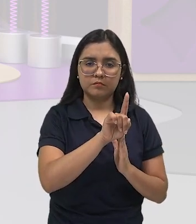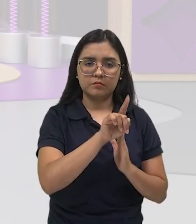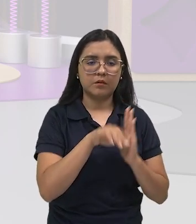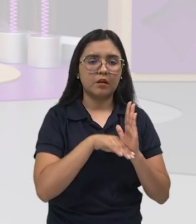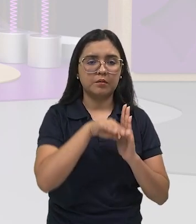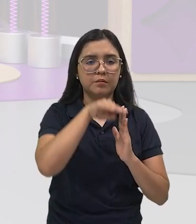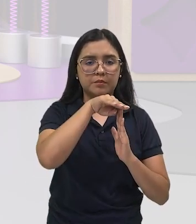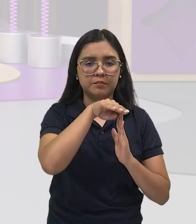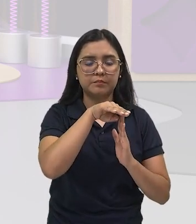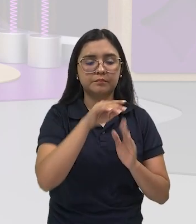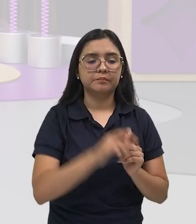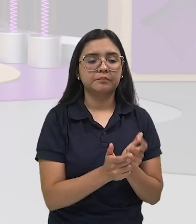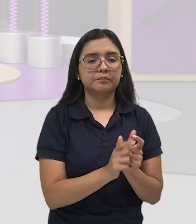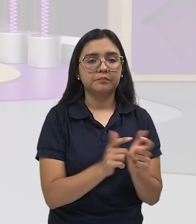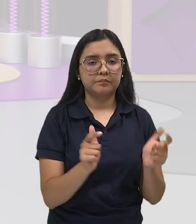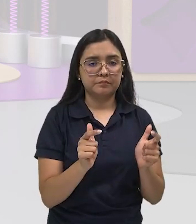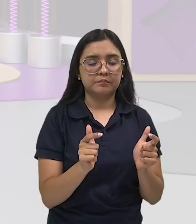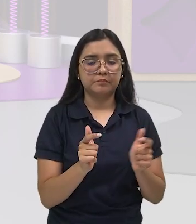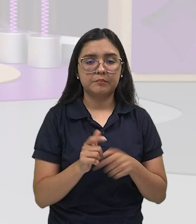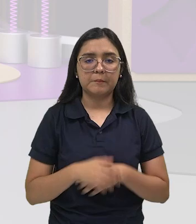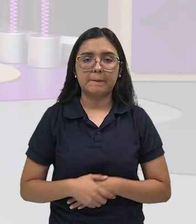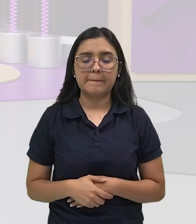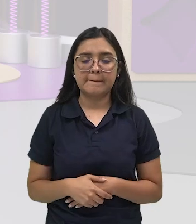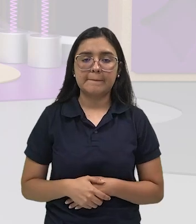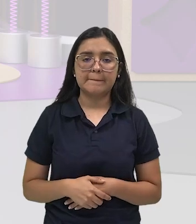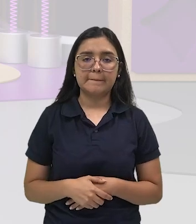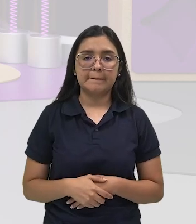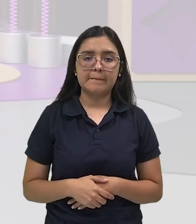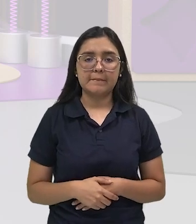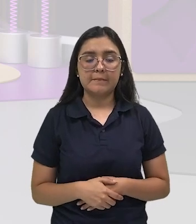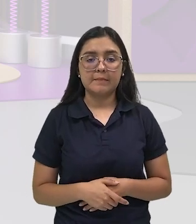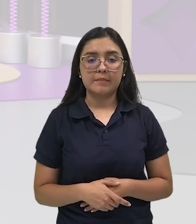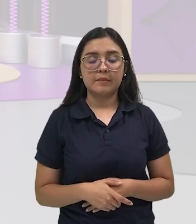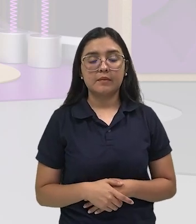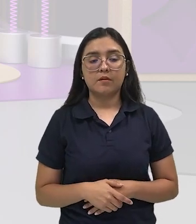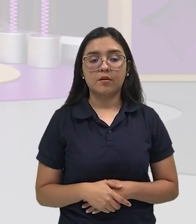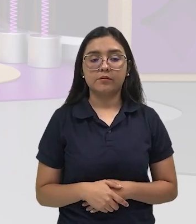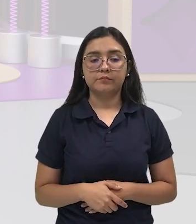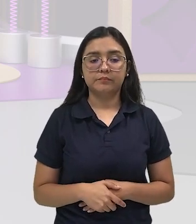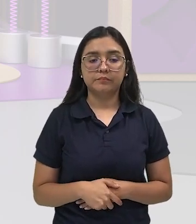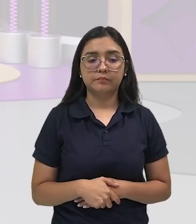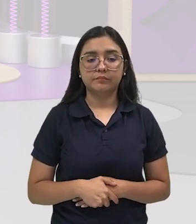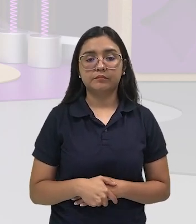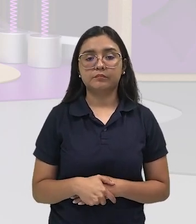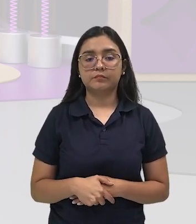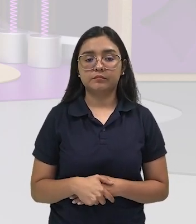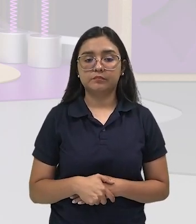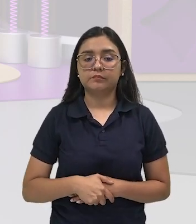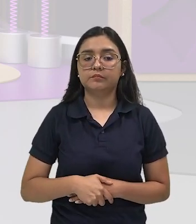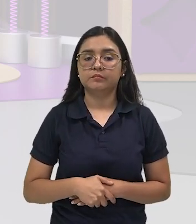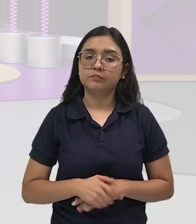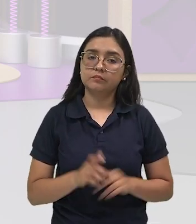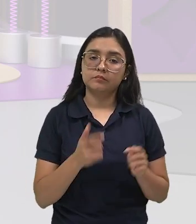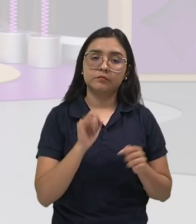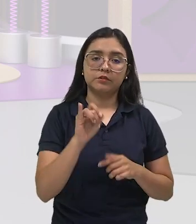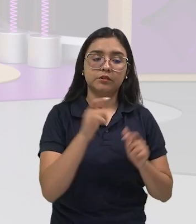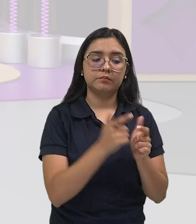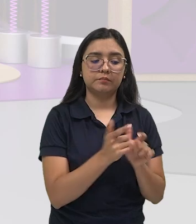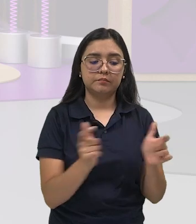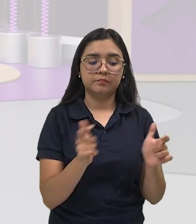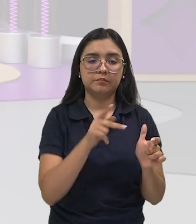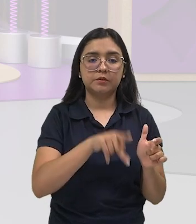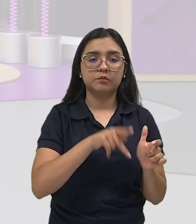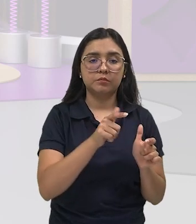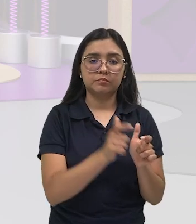que está crescendo, certo? Por isso que ela fica apontada para cima. Ora, se eu aumentei a quantidade de